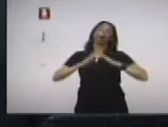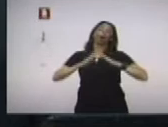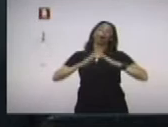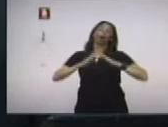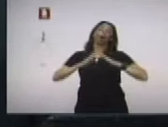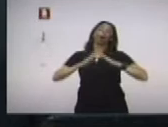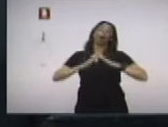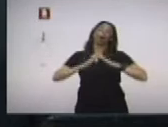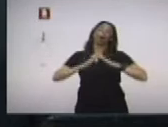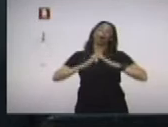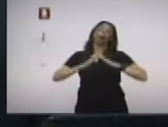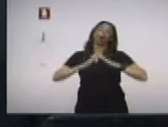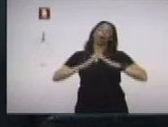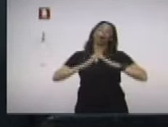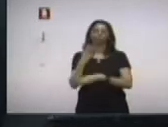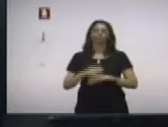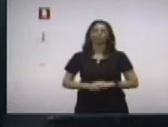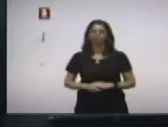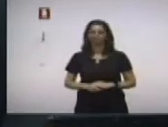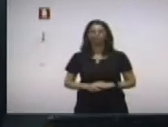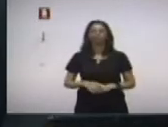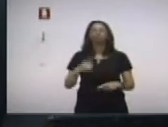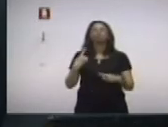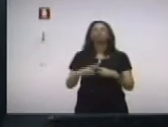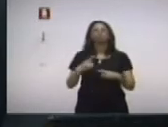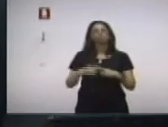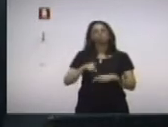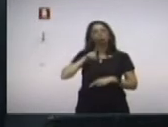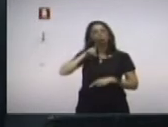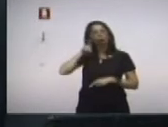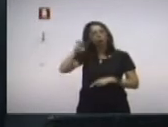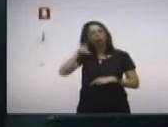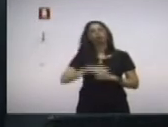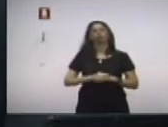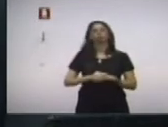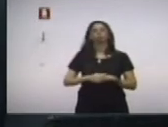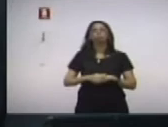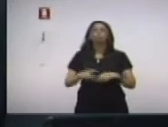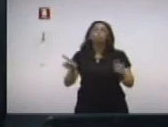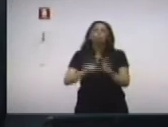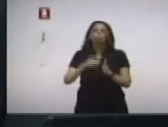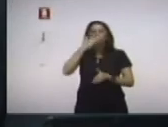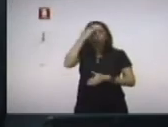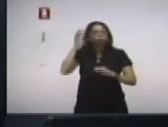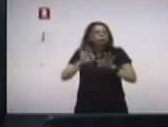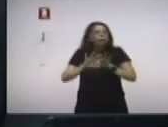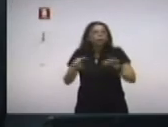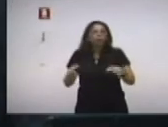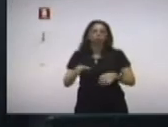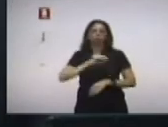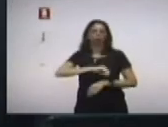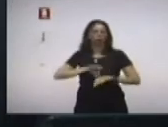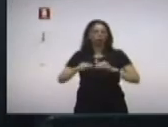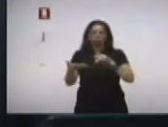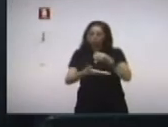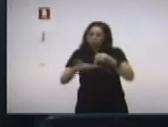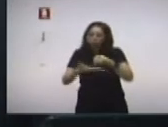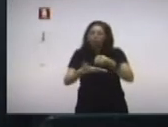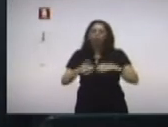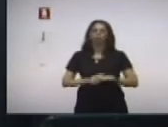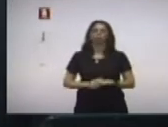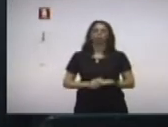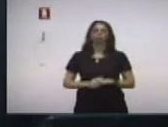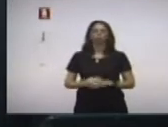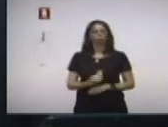Habitacional que era para ser uma coisa Sublime que era para ser das pessoas receberem a sua casa própria com